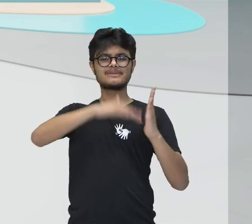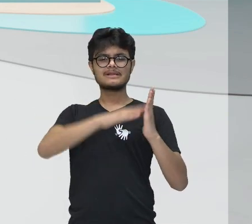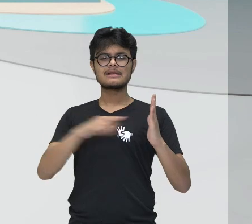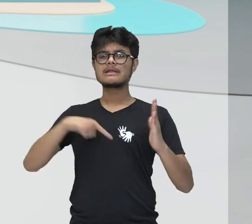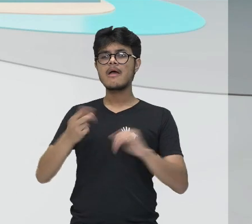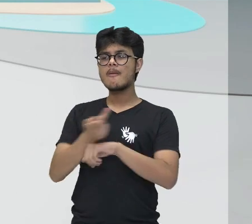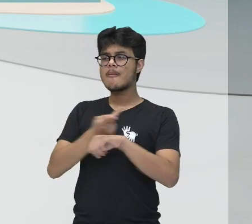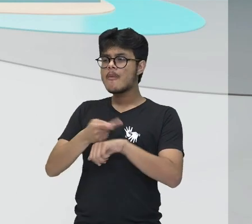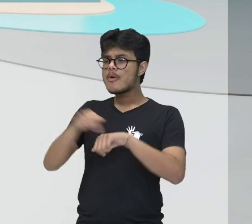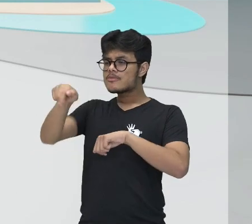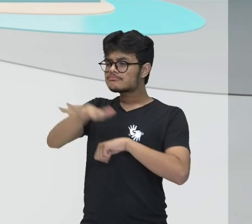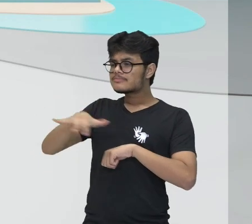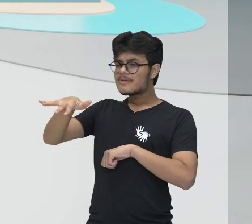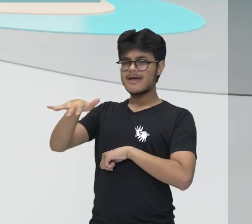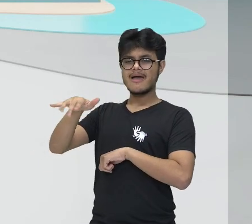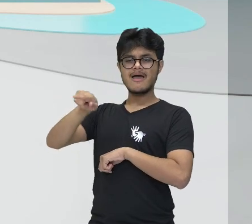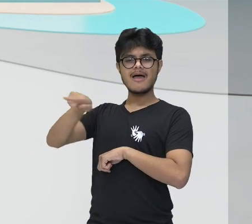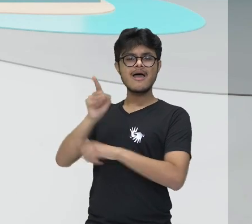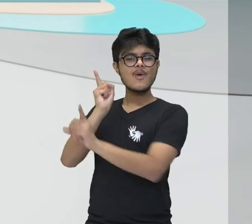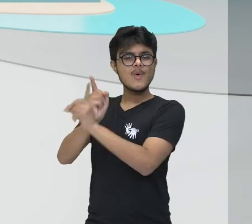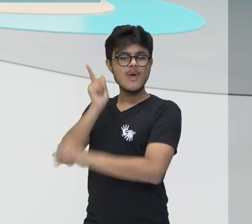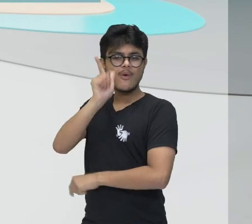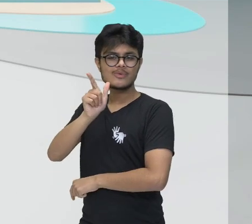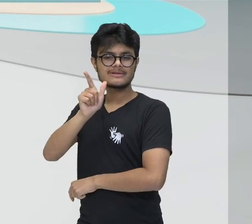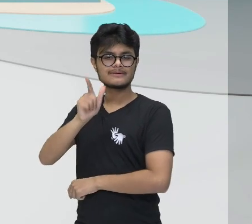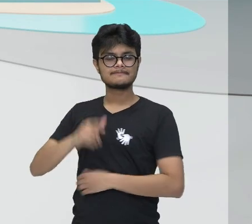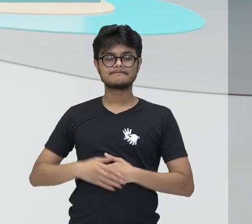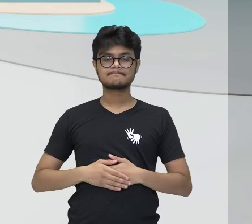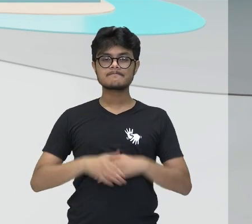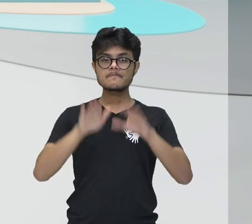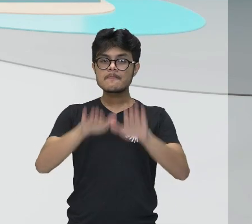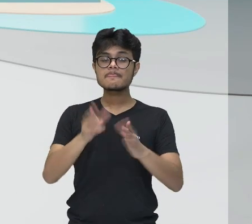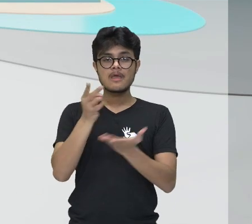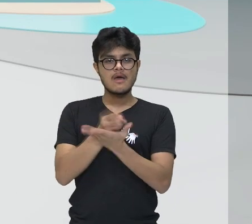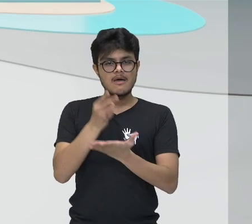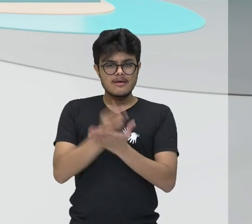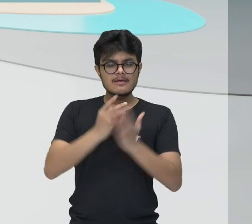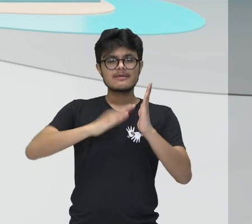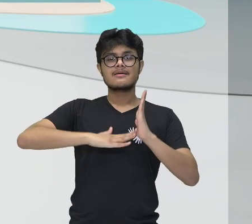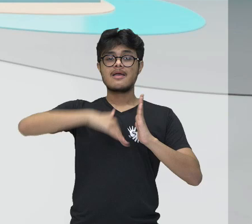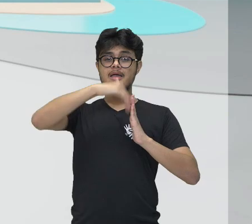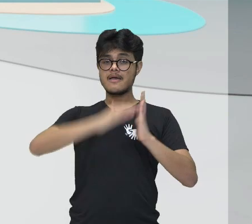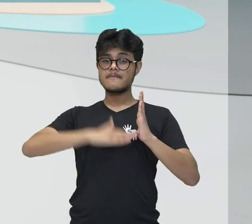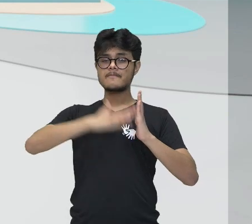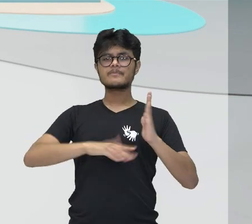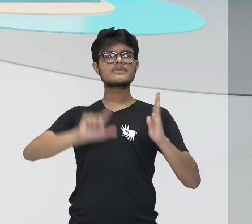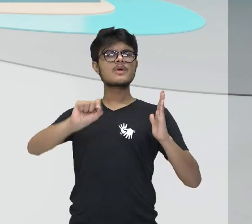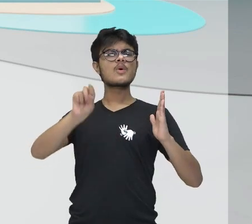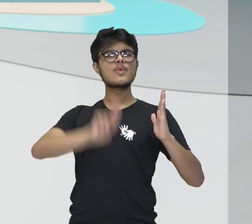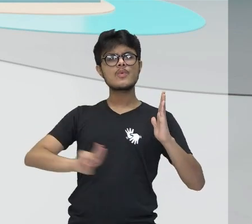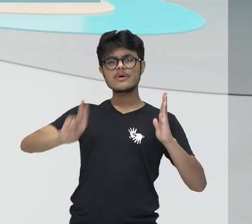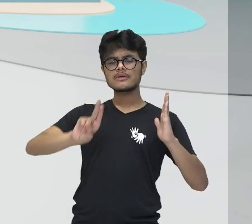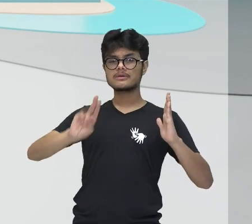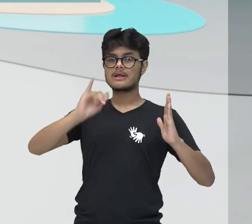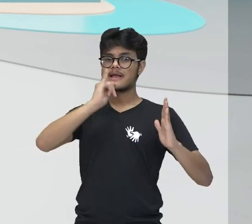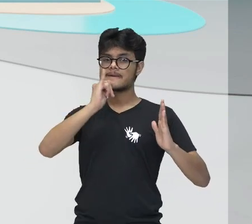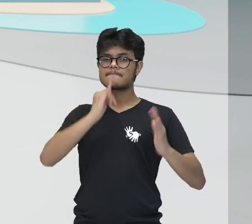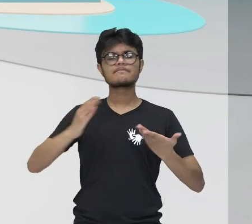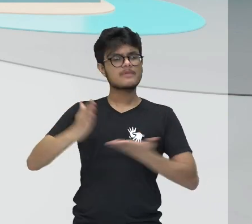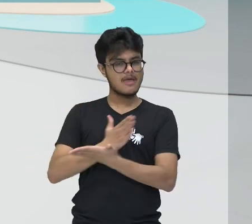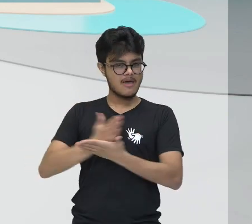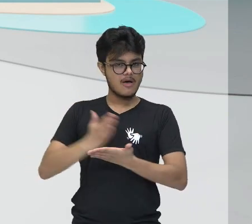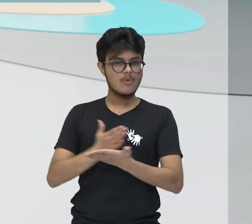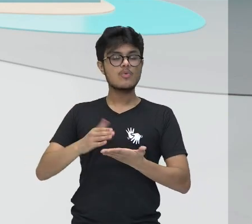procuravam para produzir suas pinturas? Então, todas as suas pinturas, eles produziam a partir de